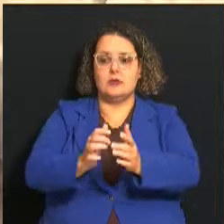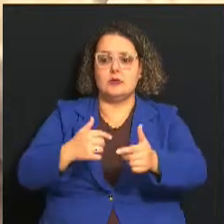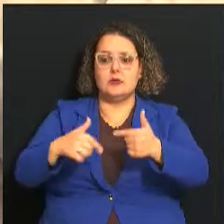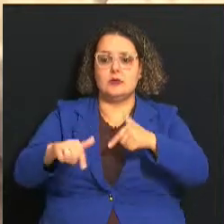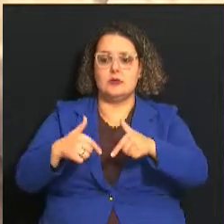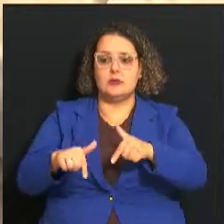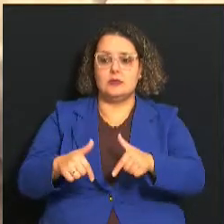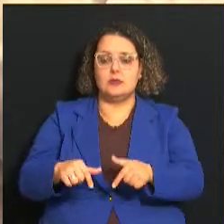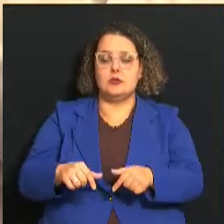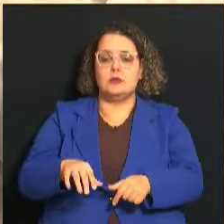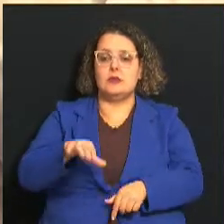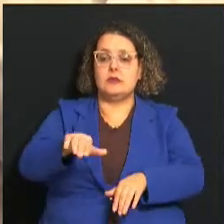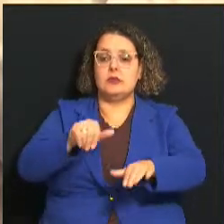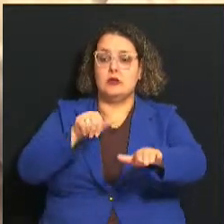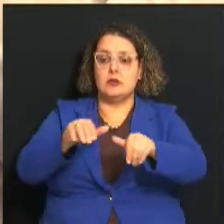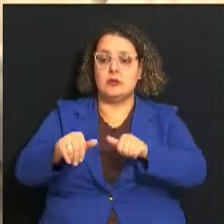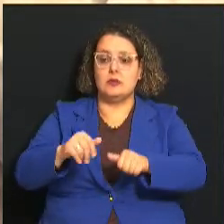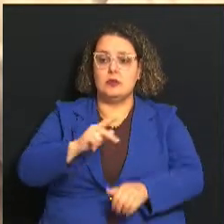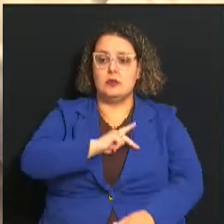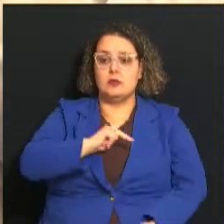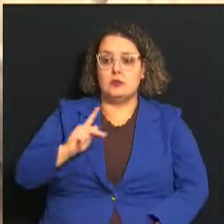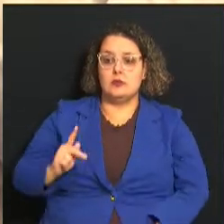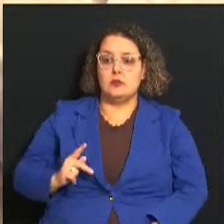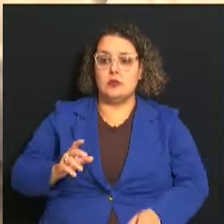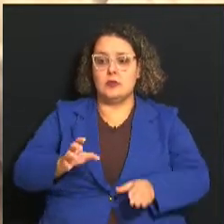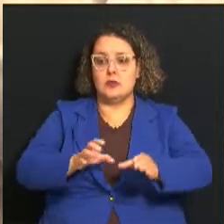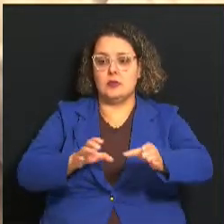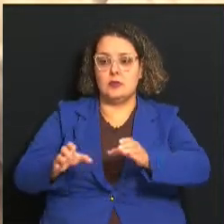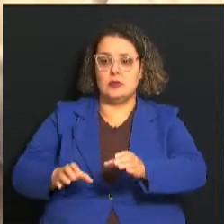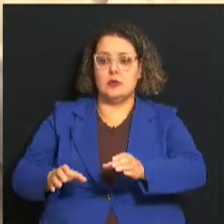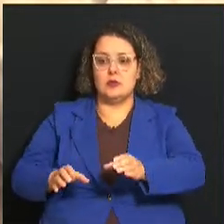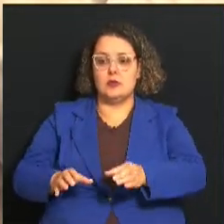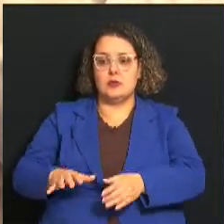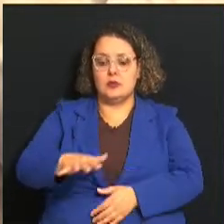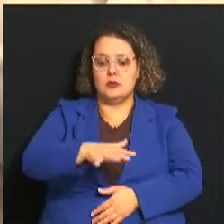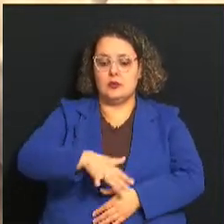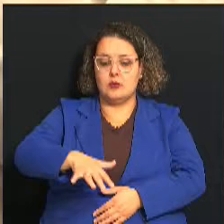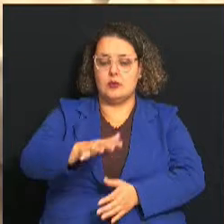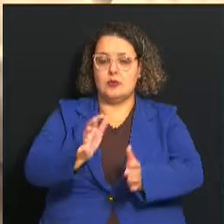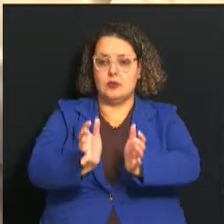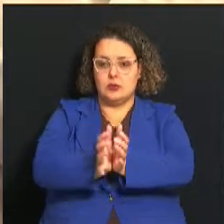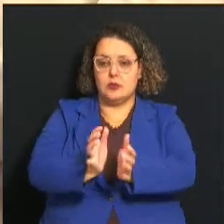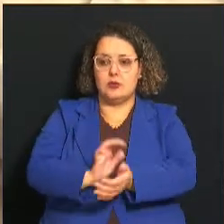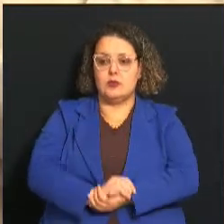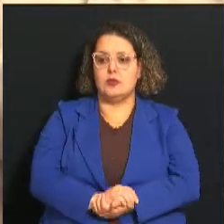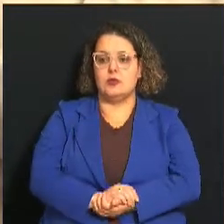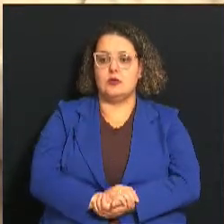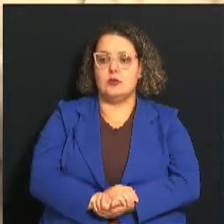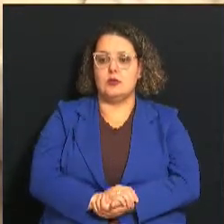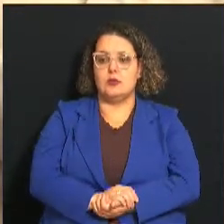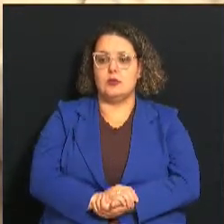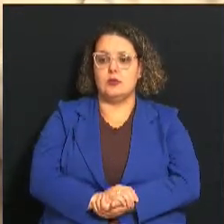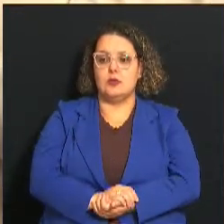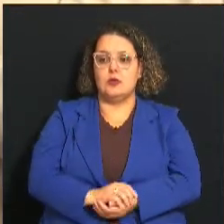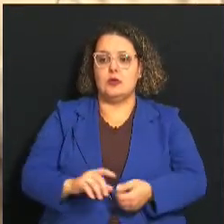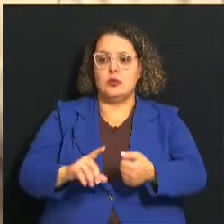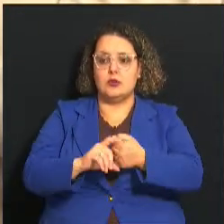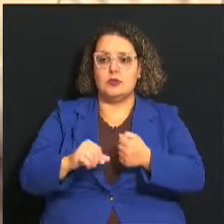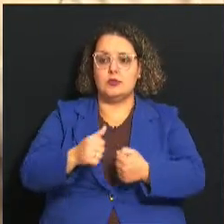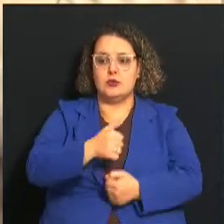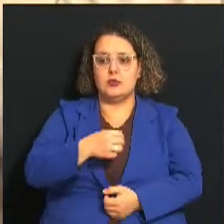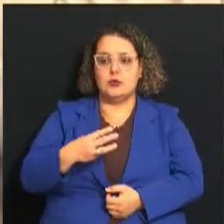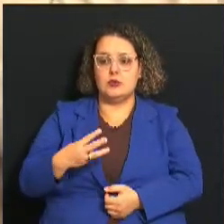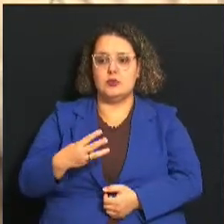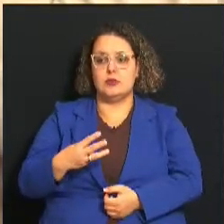serão convocadas e presididas pelo coordenador do respectivo grupo. Artigo 13.